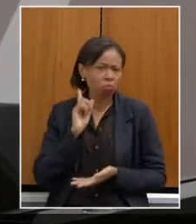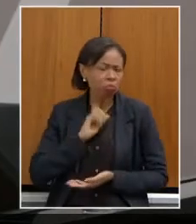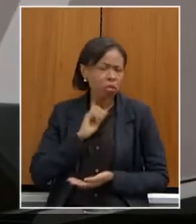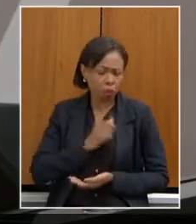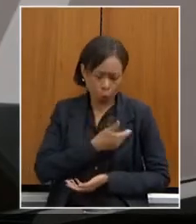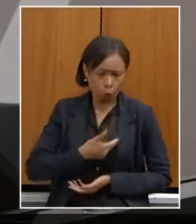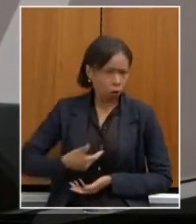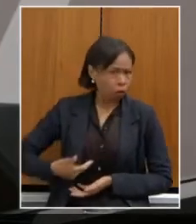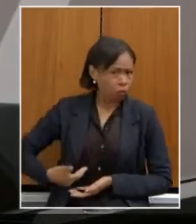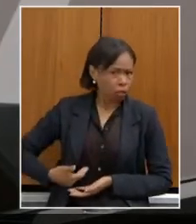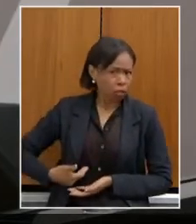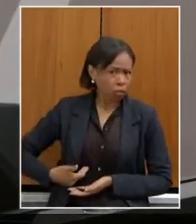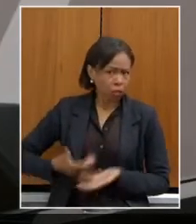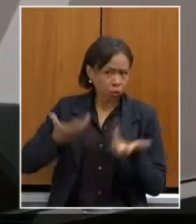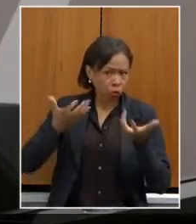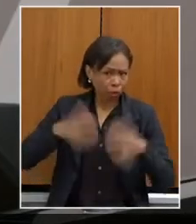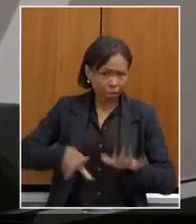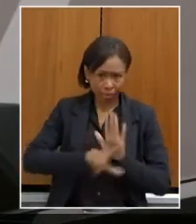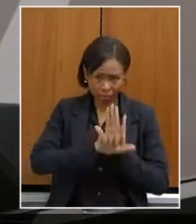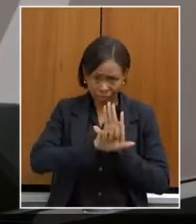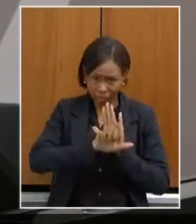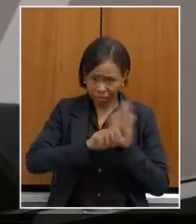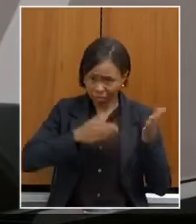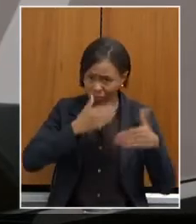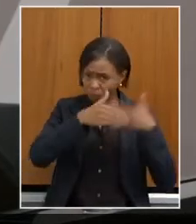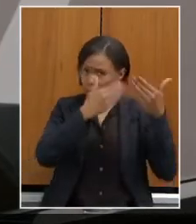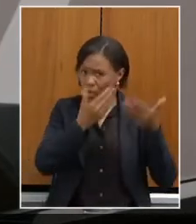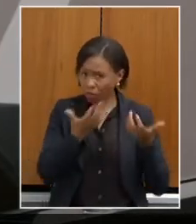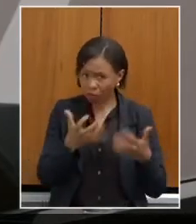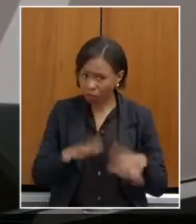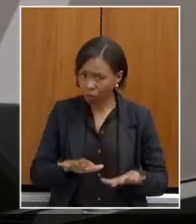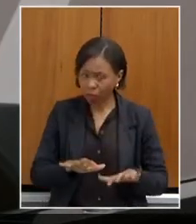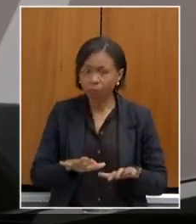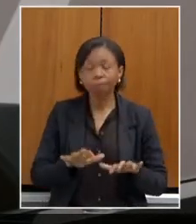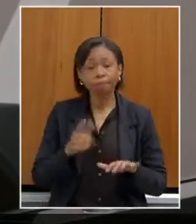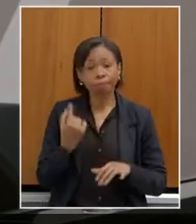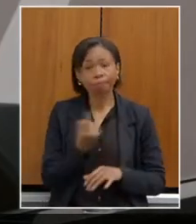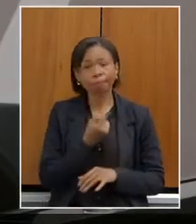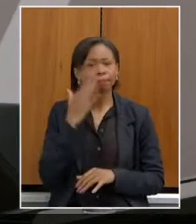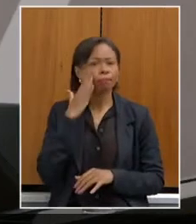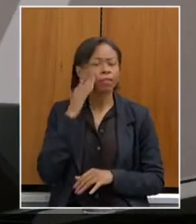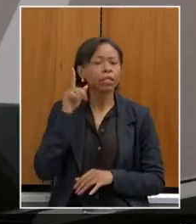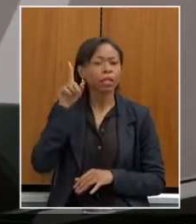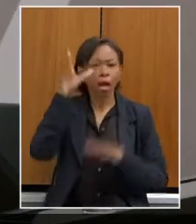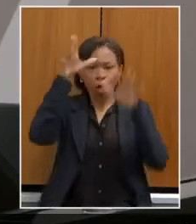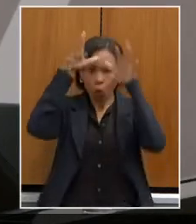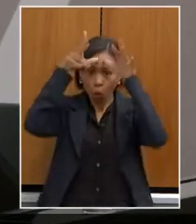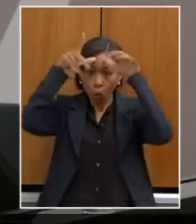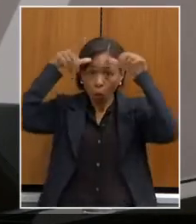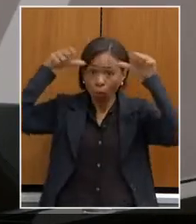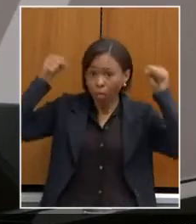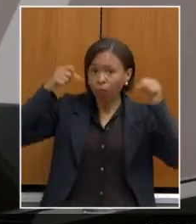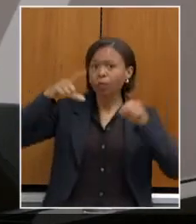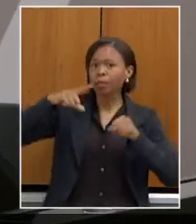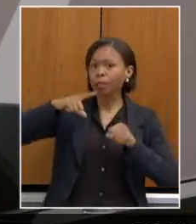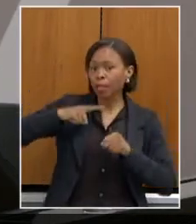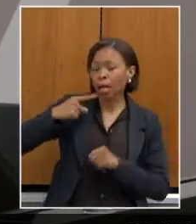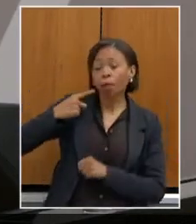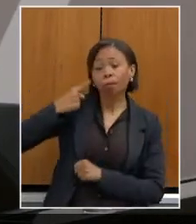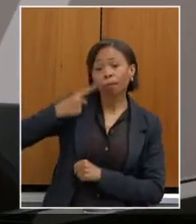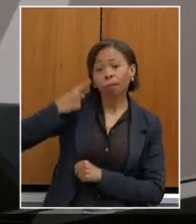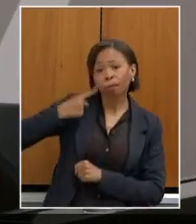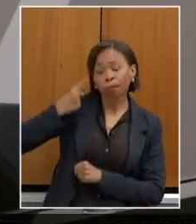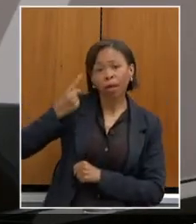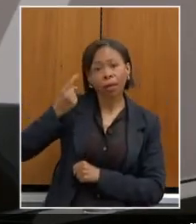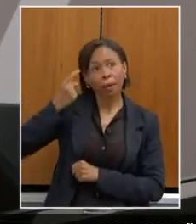deixar essa lei avançar a gente sabe que até no Supremo tem advogados que pensam de um jeito e